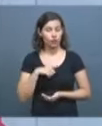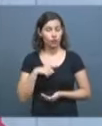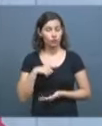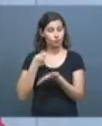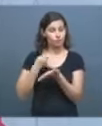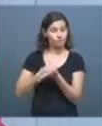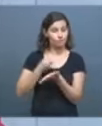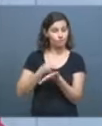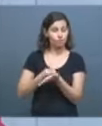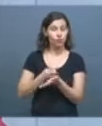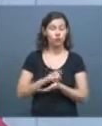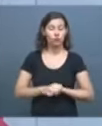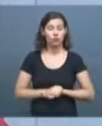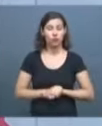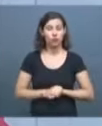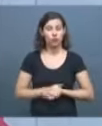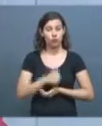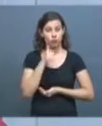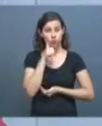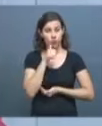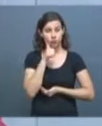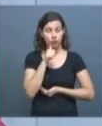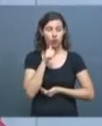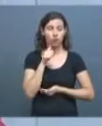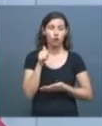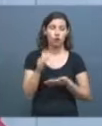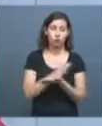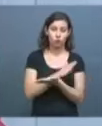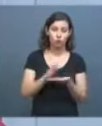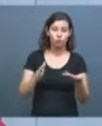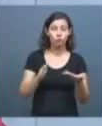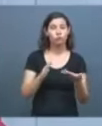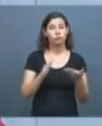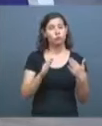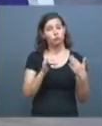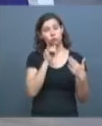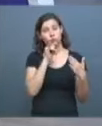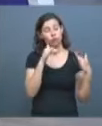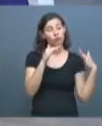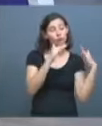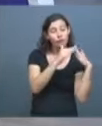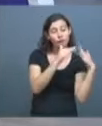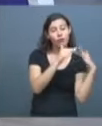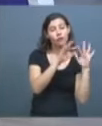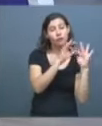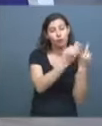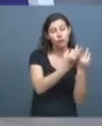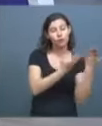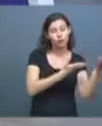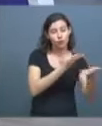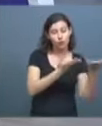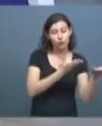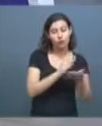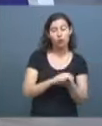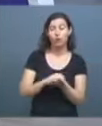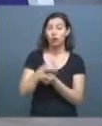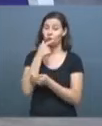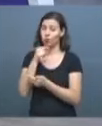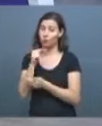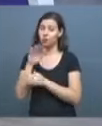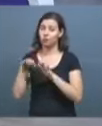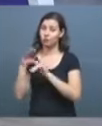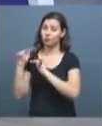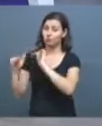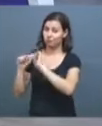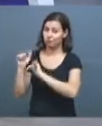muito grande em cima da mulher em algumas áreas da vida, né, e do homem em outras áreas da vida. Então, tudo isso